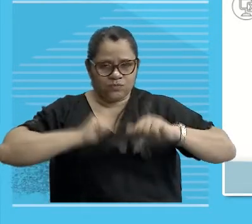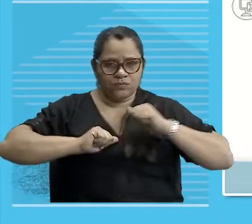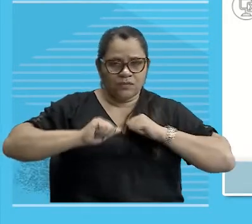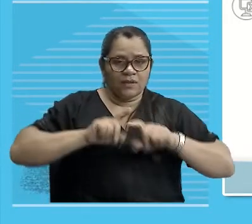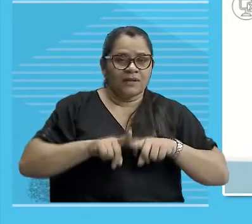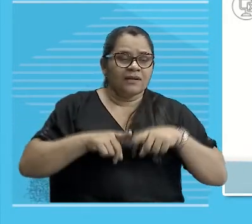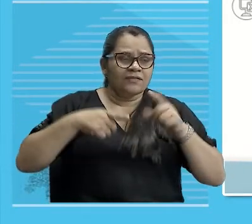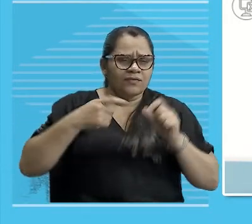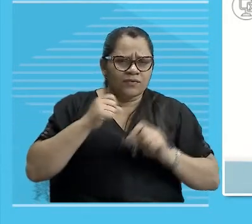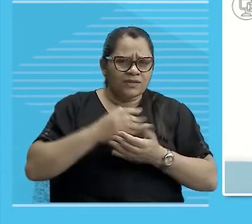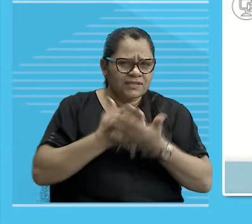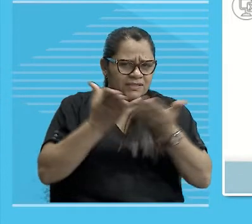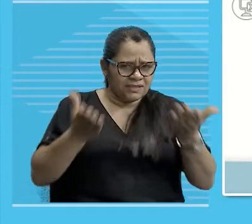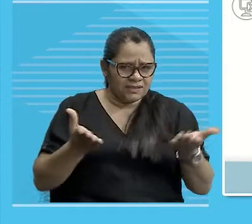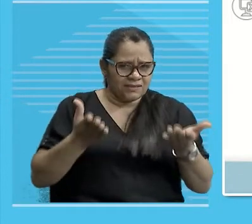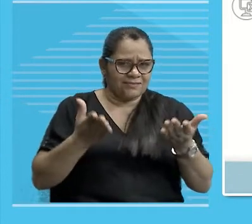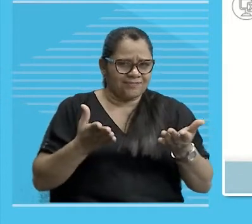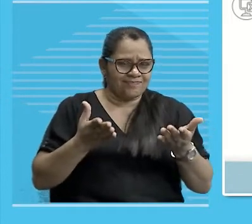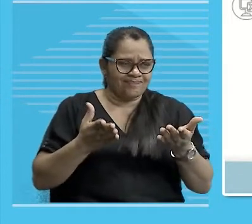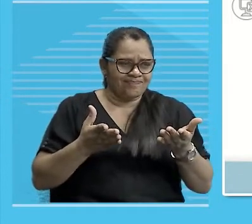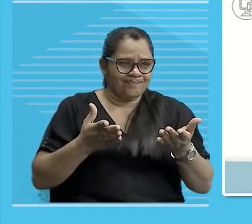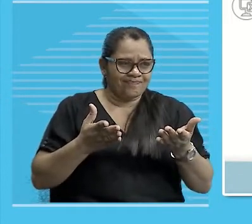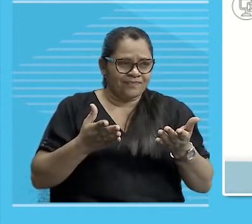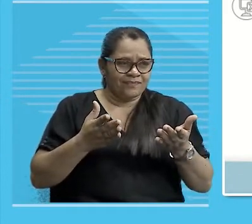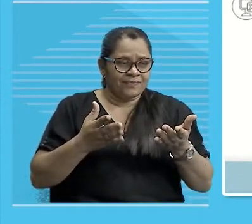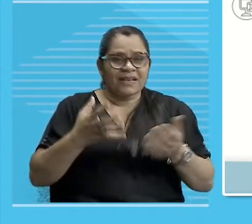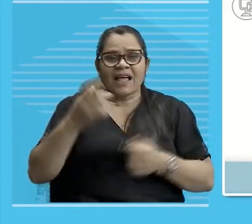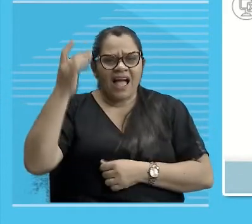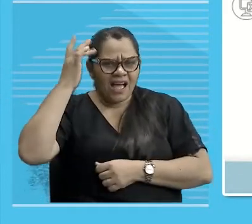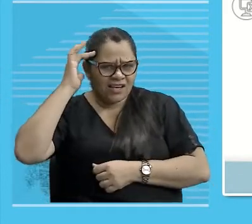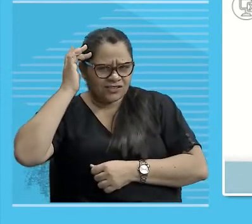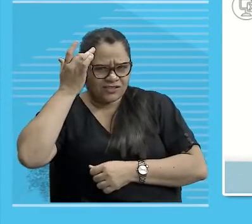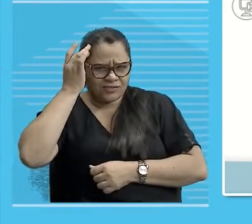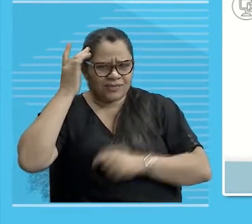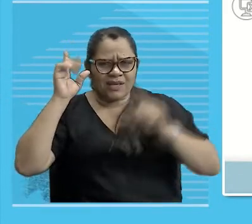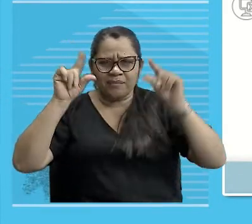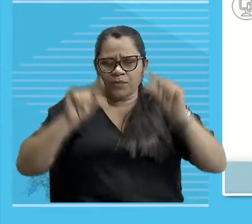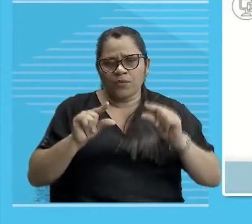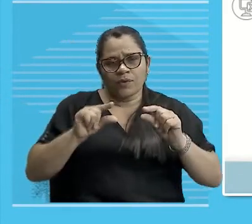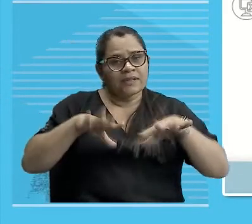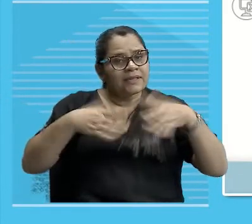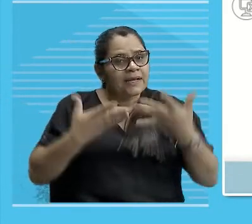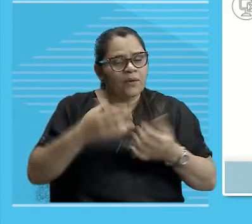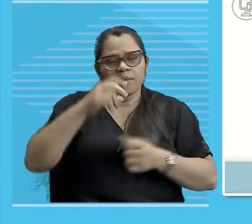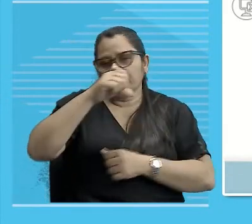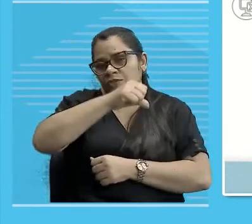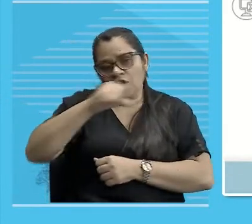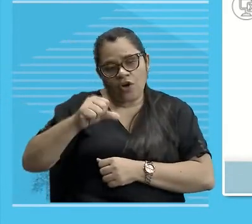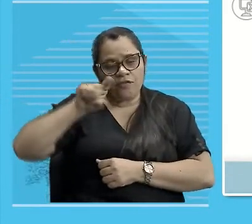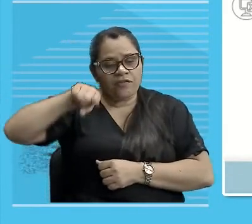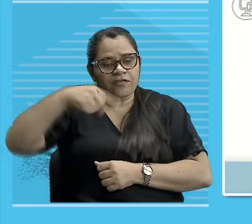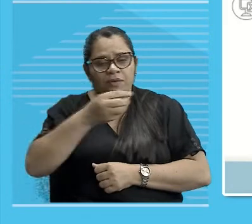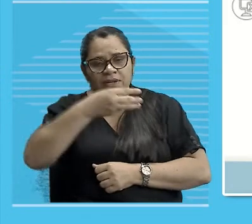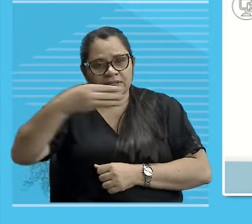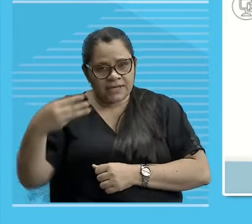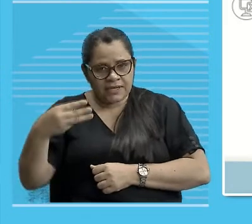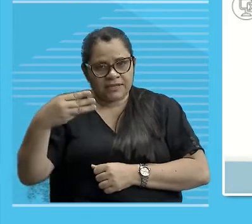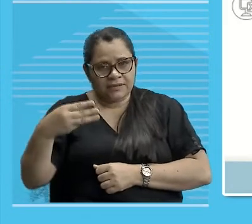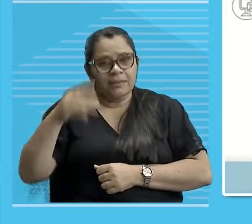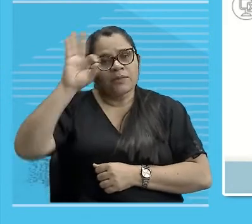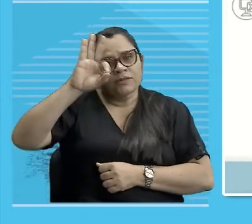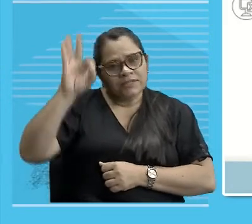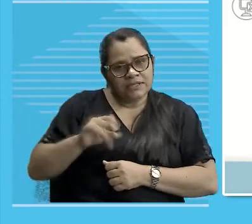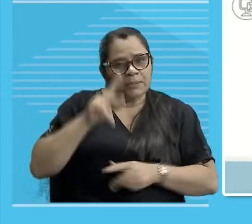que é pouco? É não, gente. É não. 9,3% da população brasileira, que é em torno